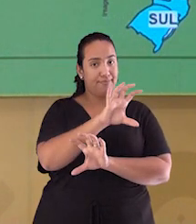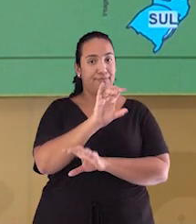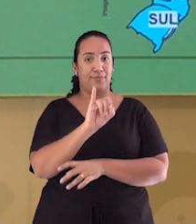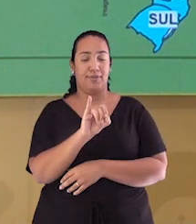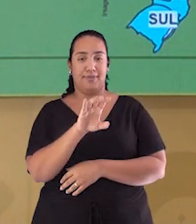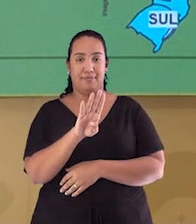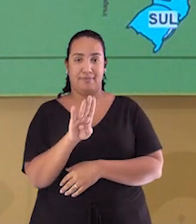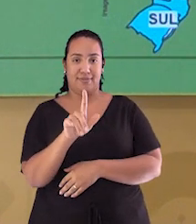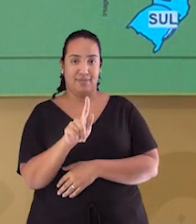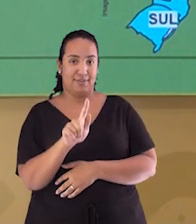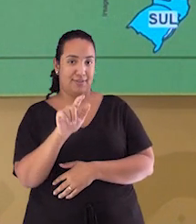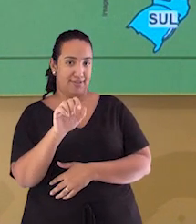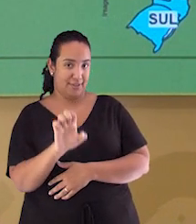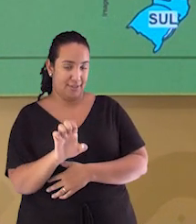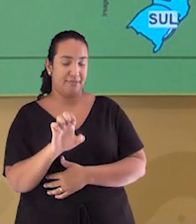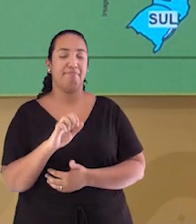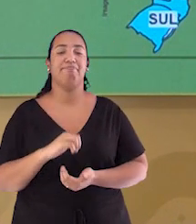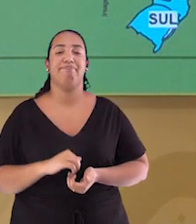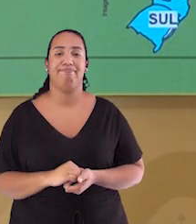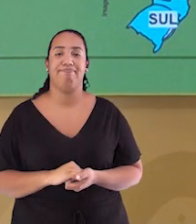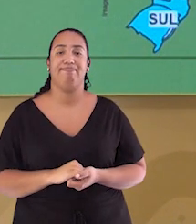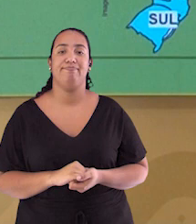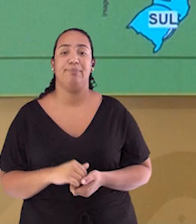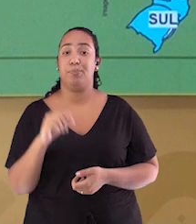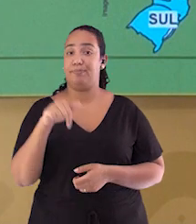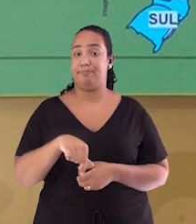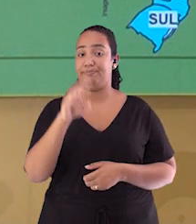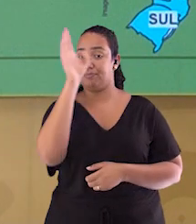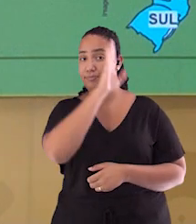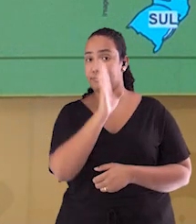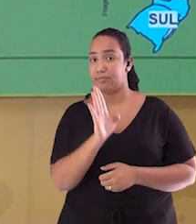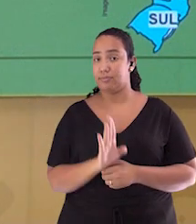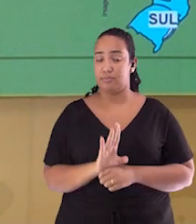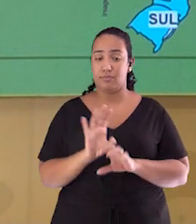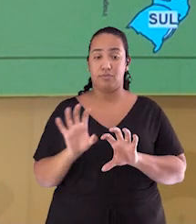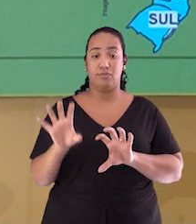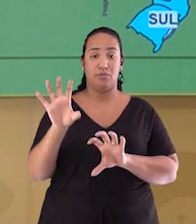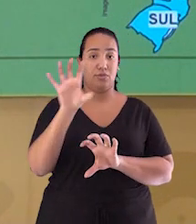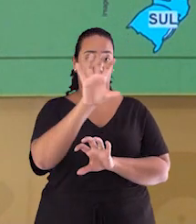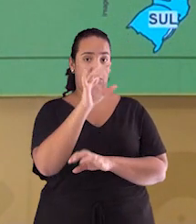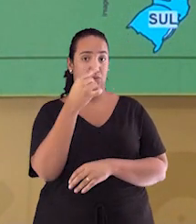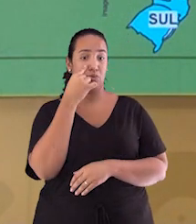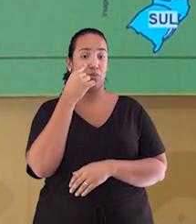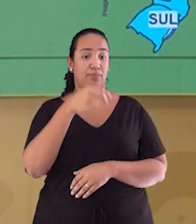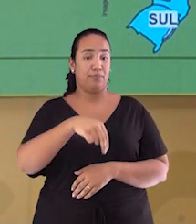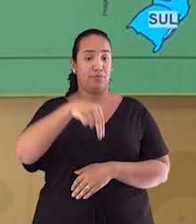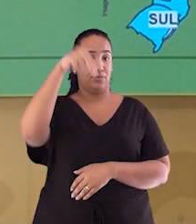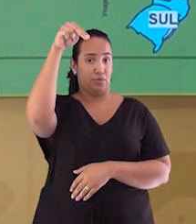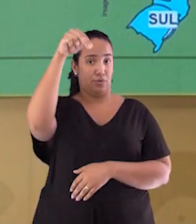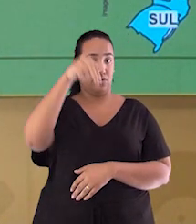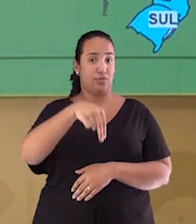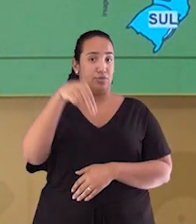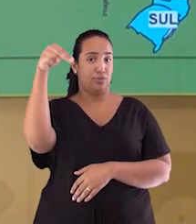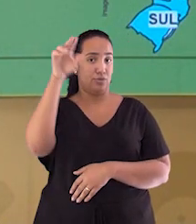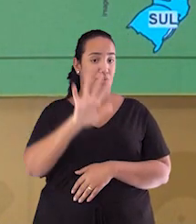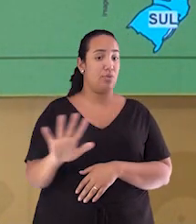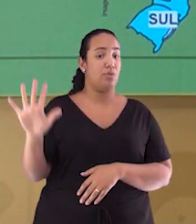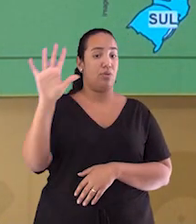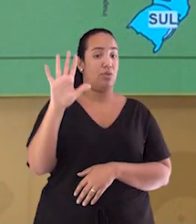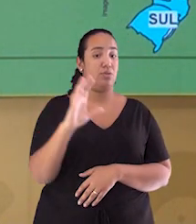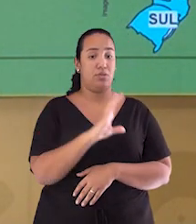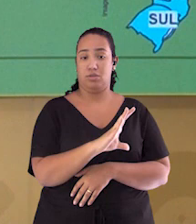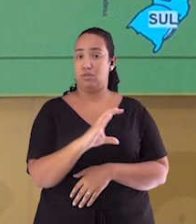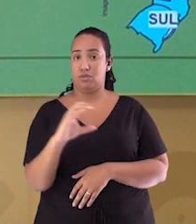o Instituto Brasileiro de Geografia e Estatísticas, onde o Brasil é dividido em região Norte,